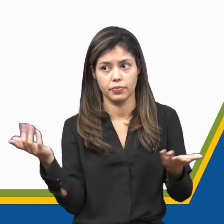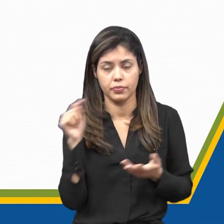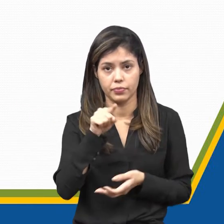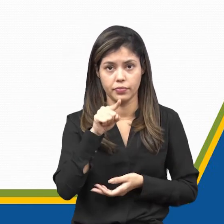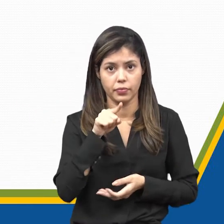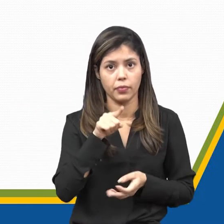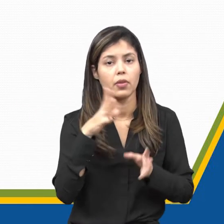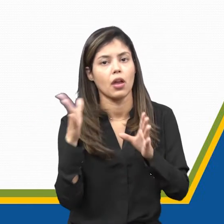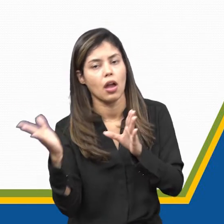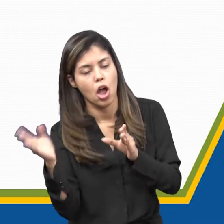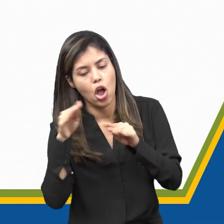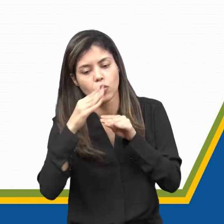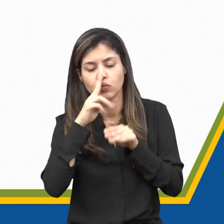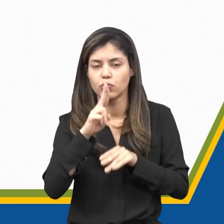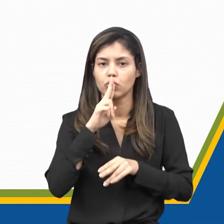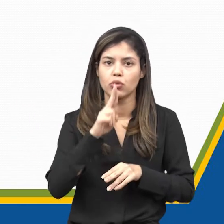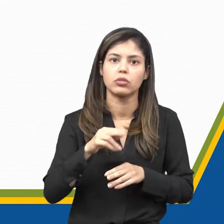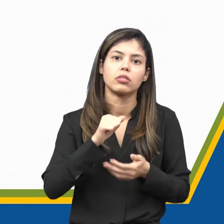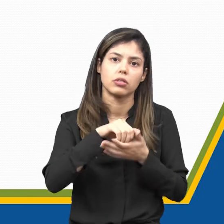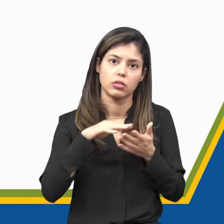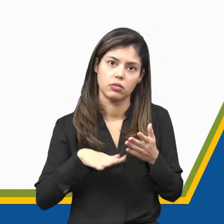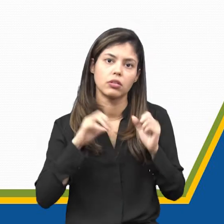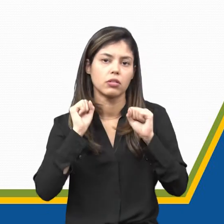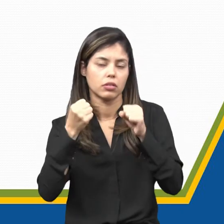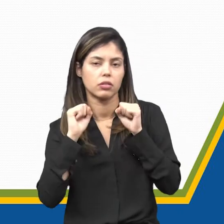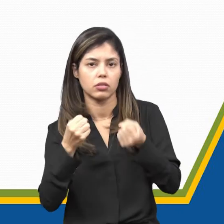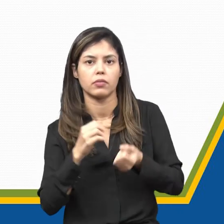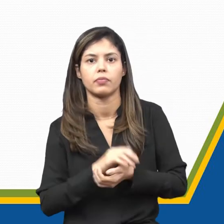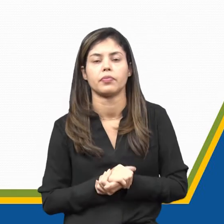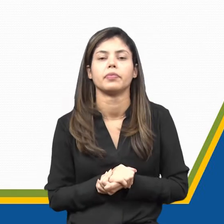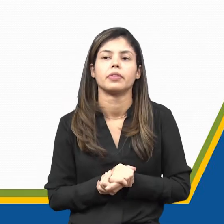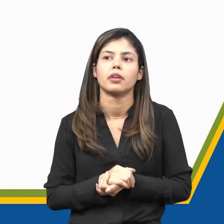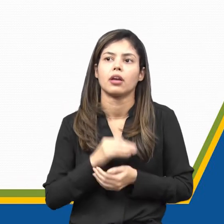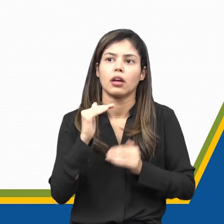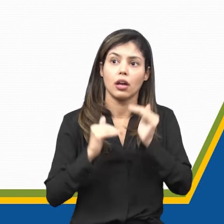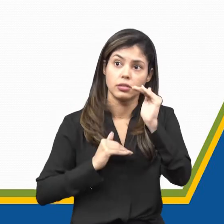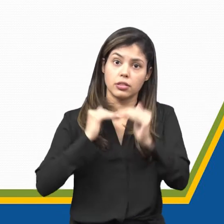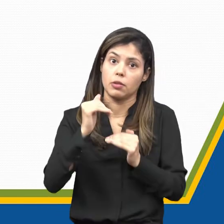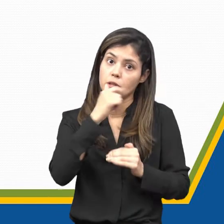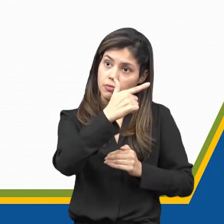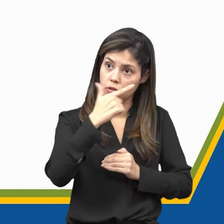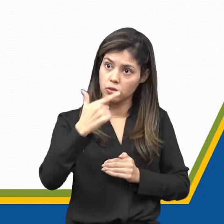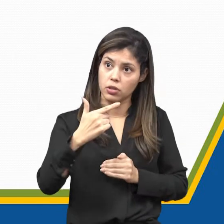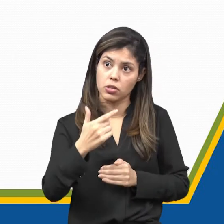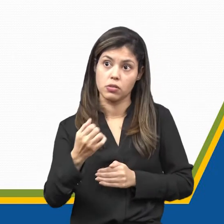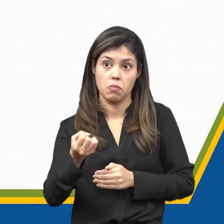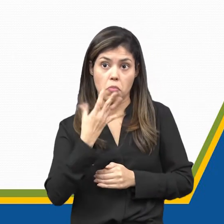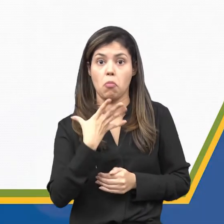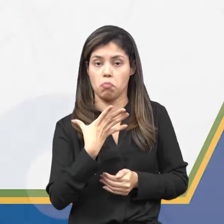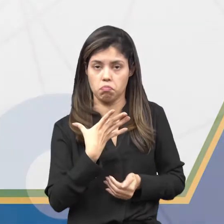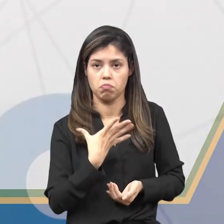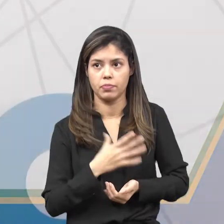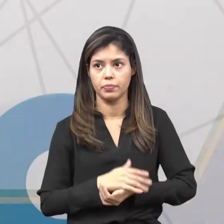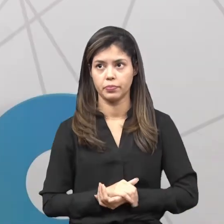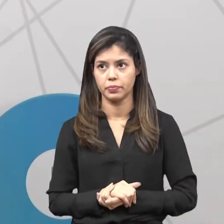resultados. A gente usa esses valores aí. Acima de 22 centímetros é um resultado excelente.